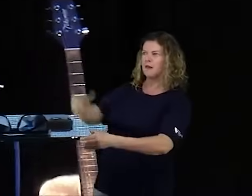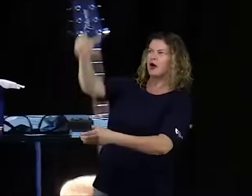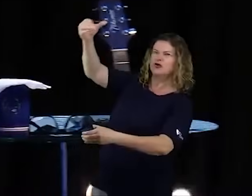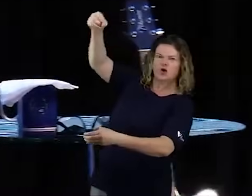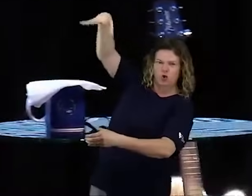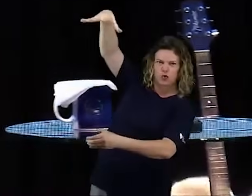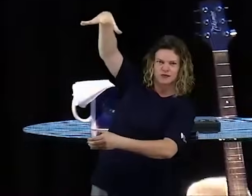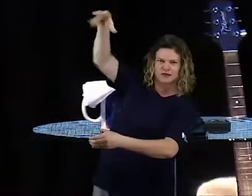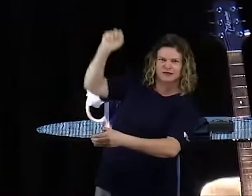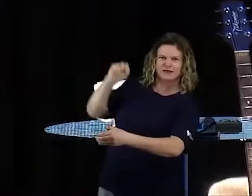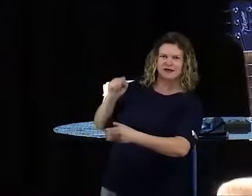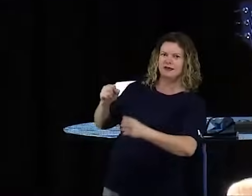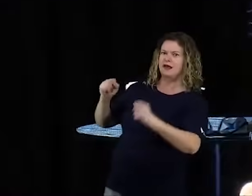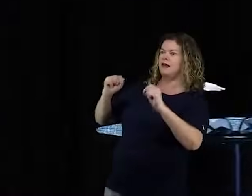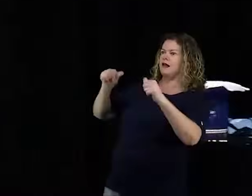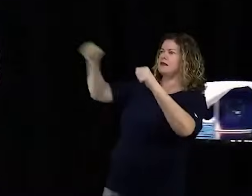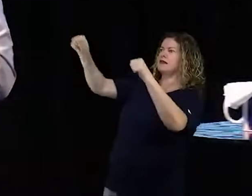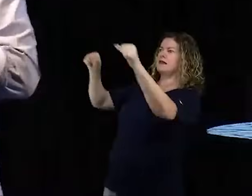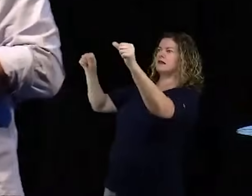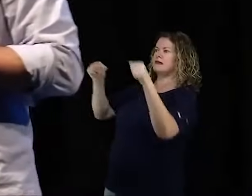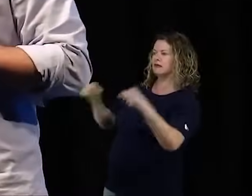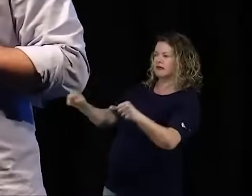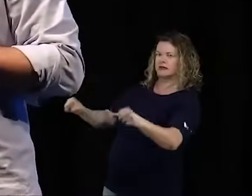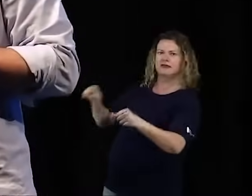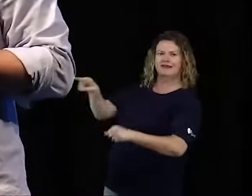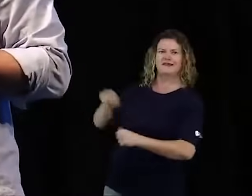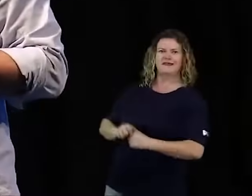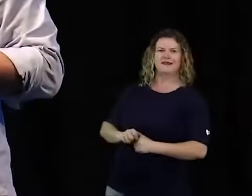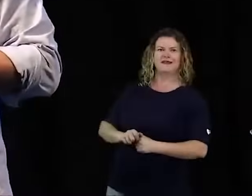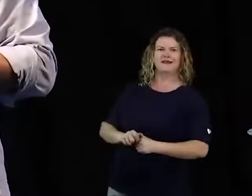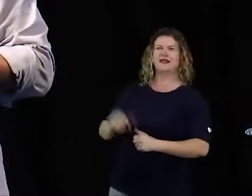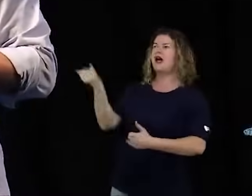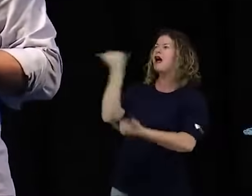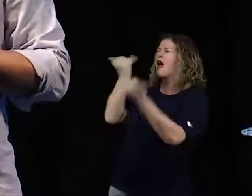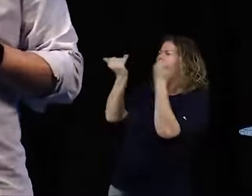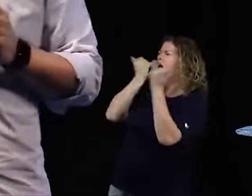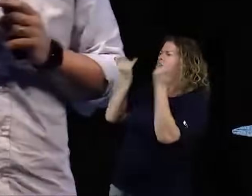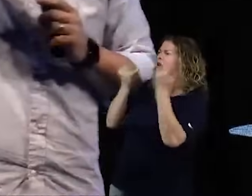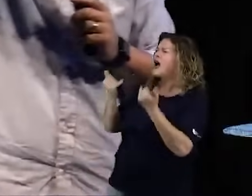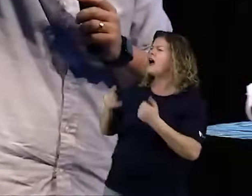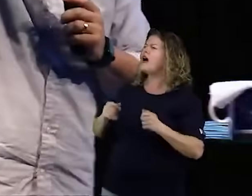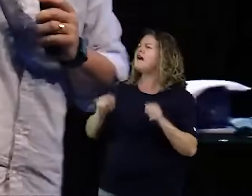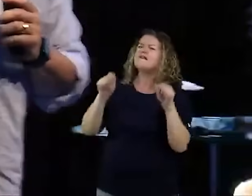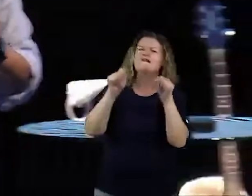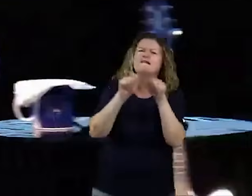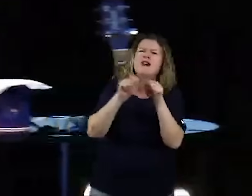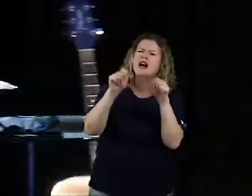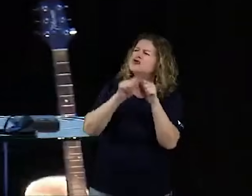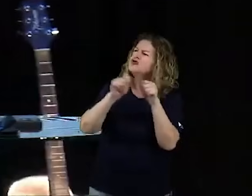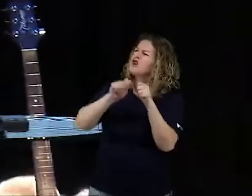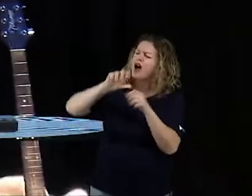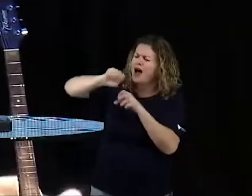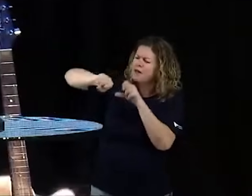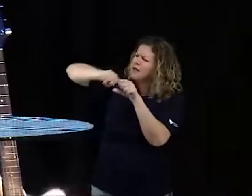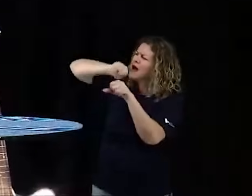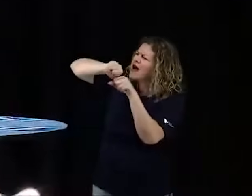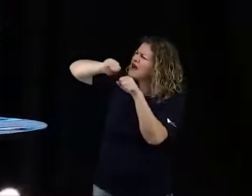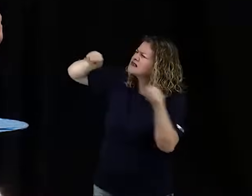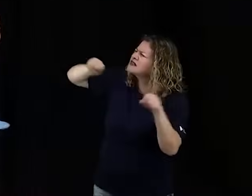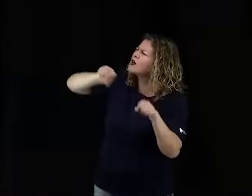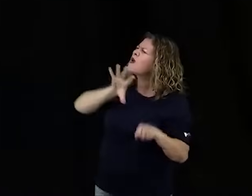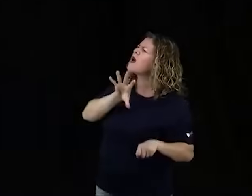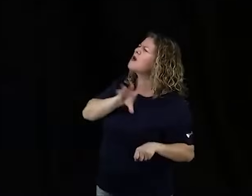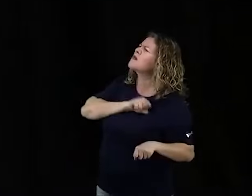dizem assim faço amarração pro amor Alguém já leu isso em algum lugar isso não é brincadeira não